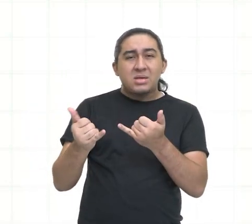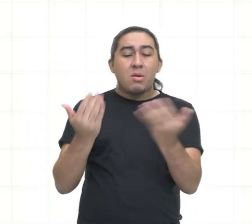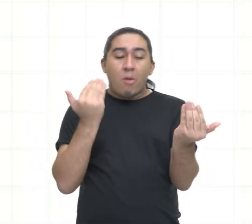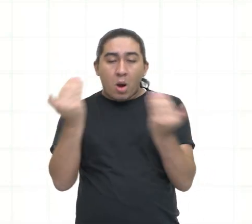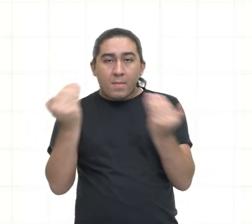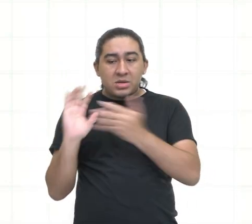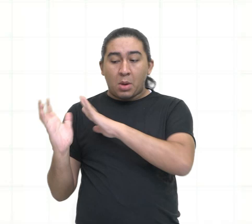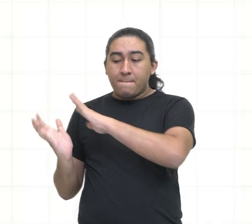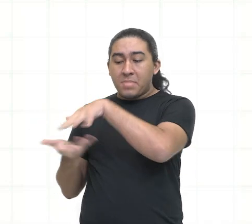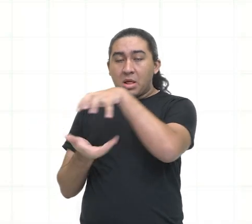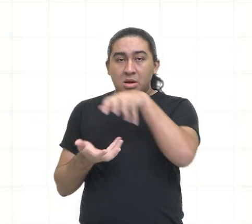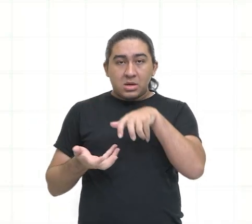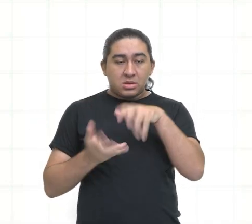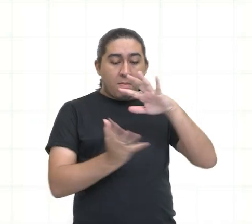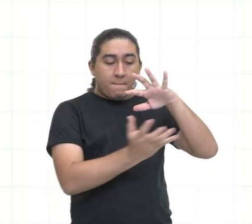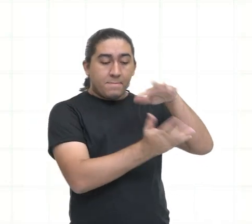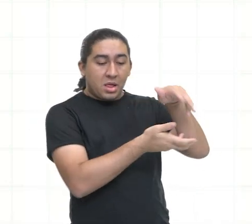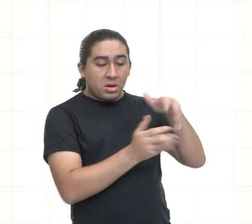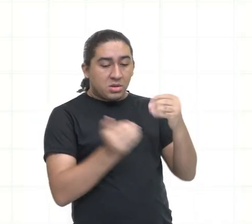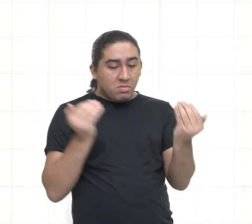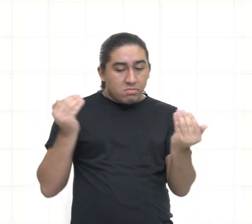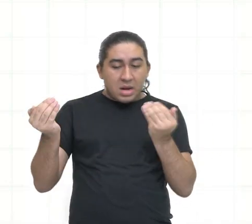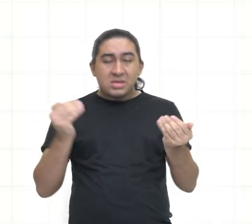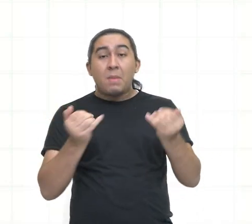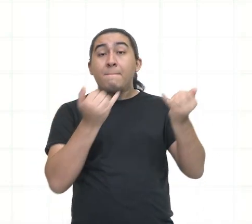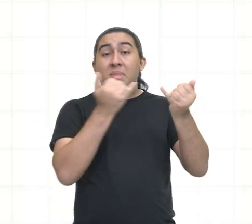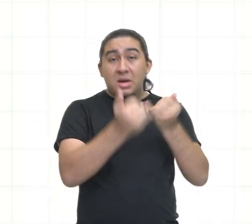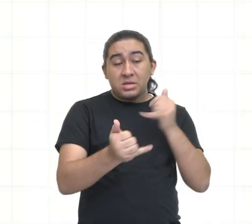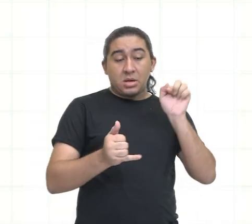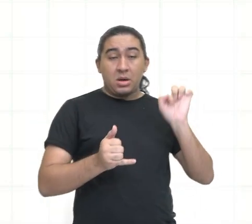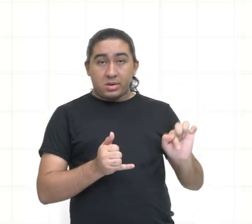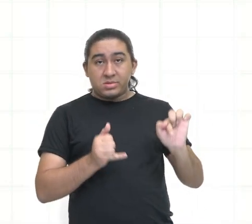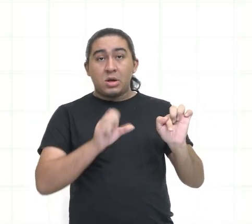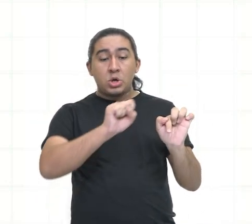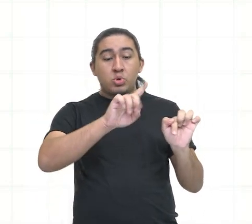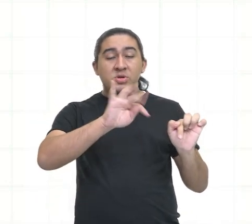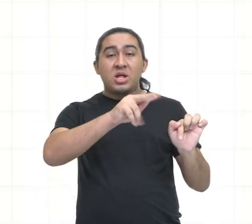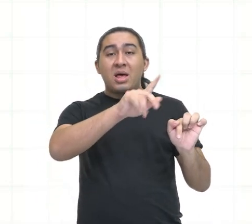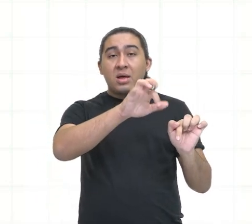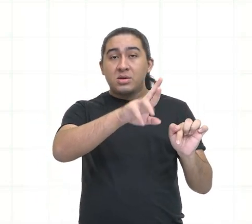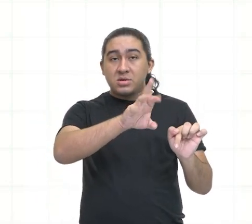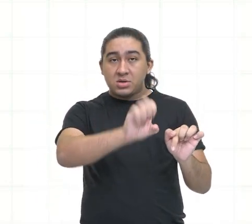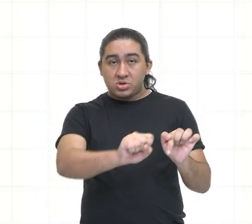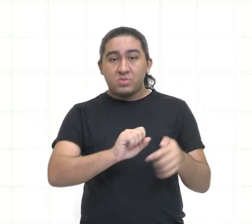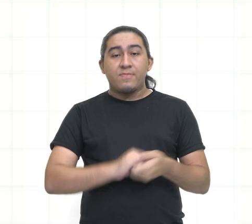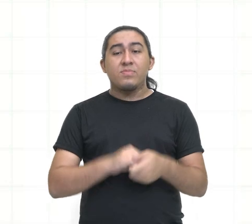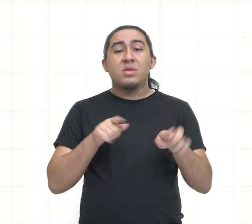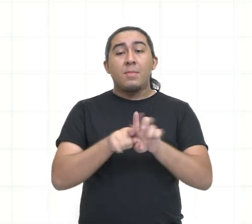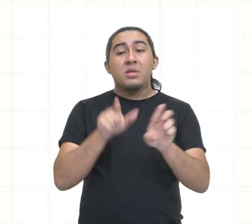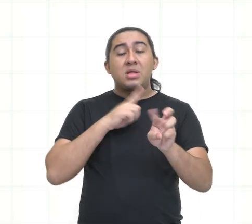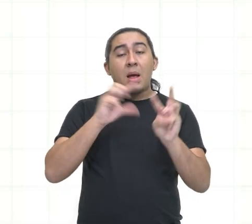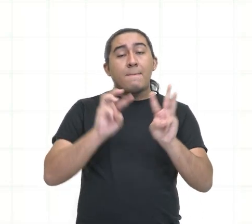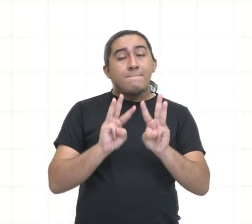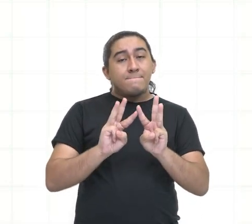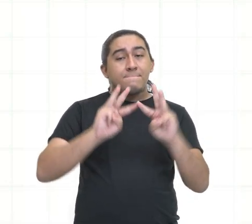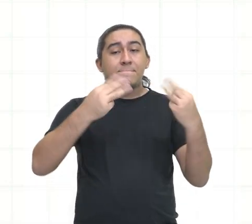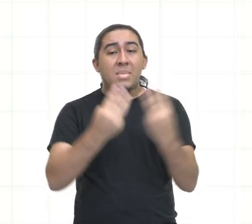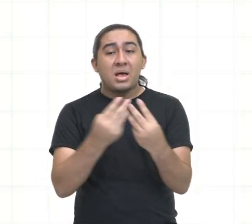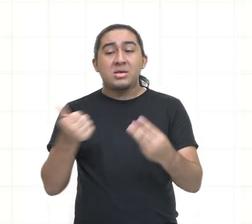Júpiter, e uma estrela pequena. E tem massa entre 10 e 90 massas de